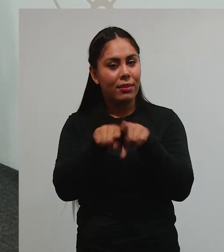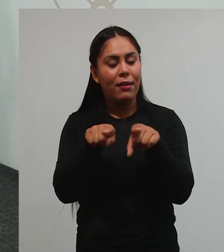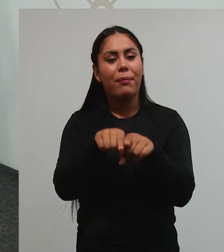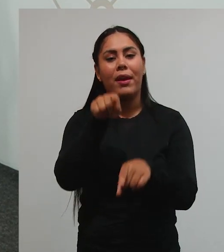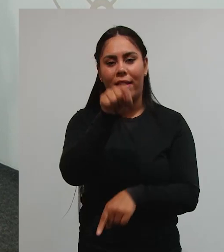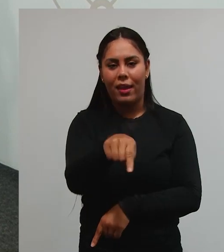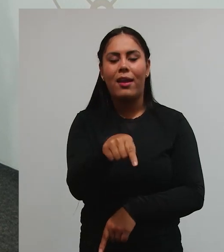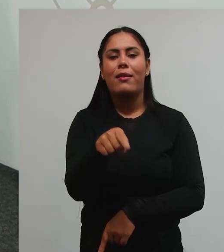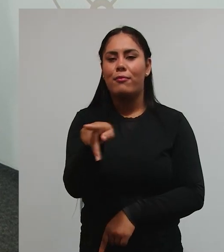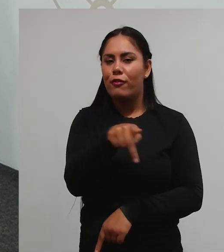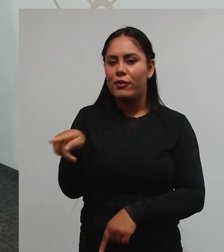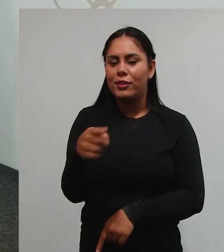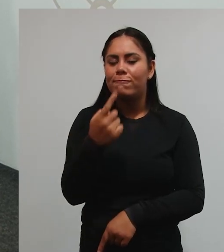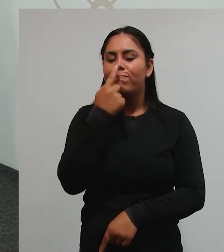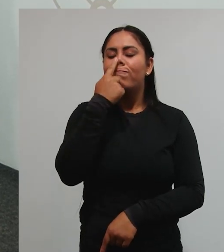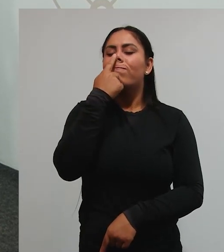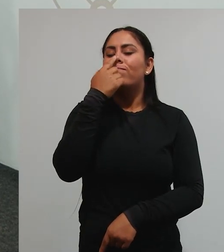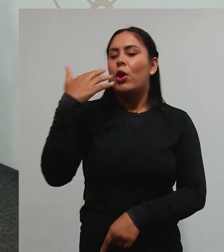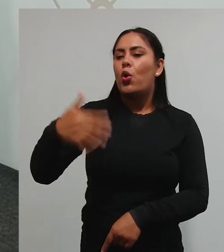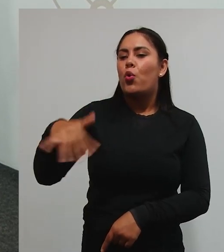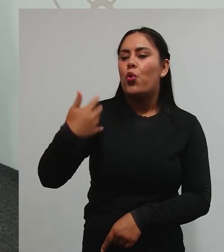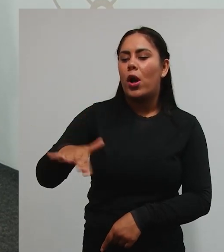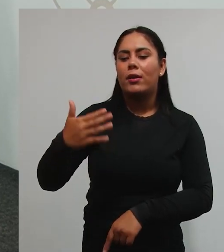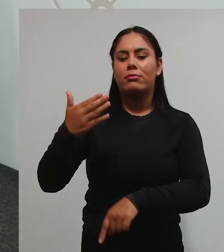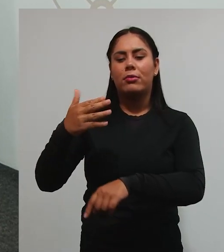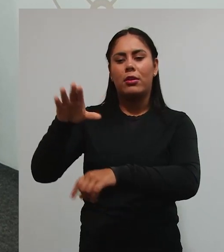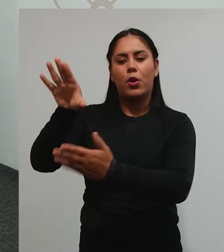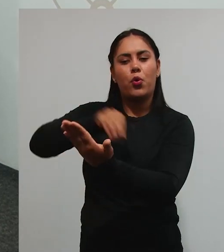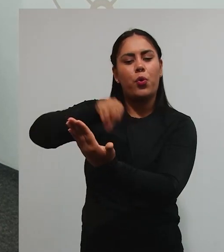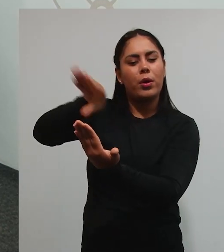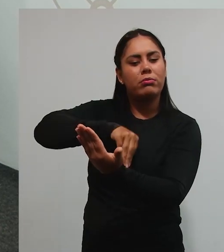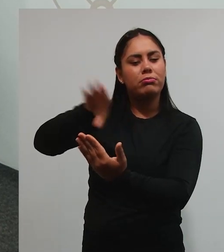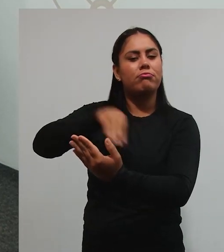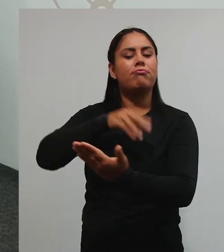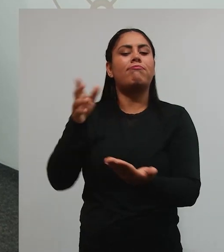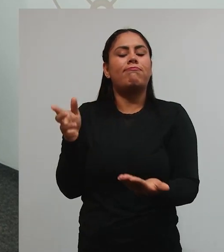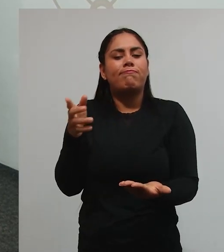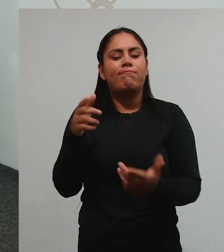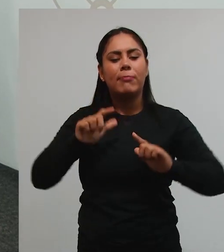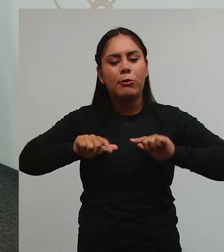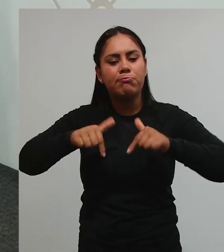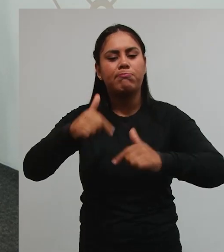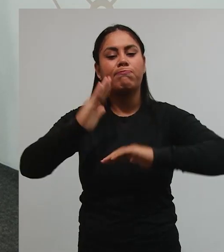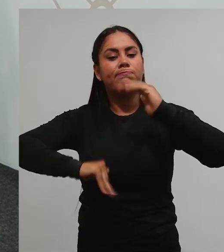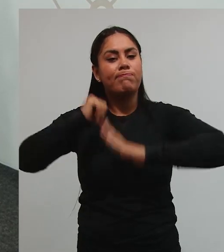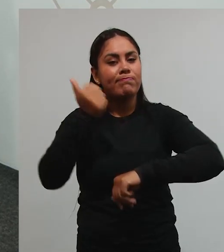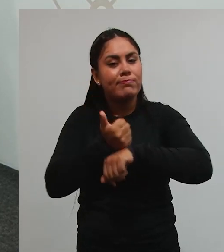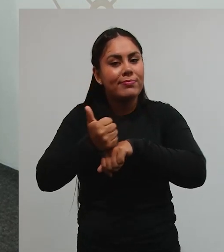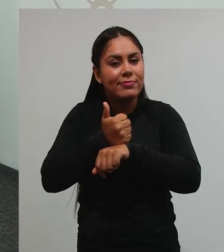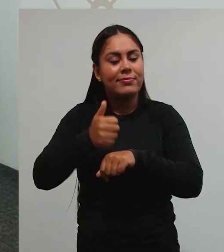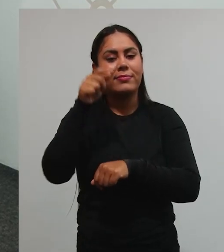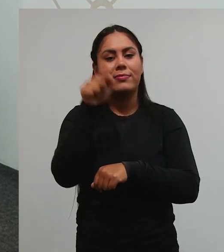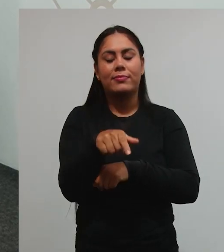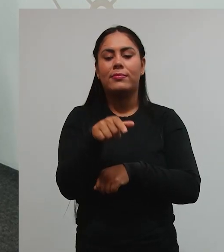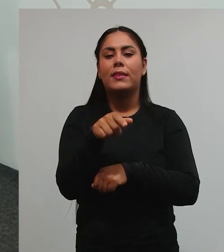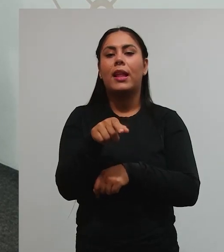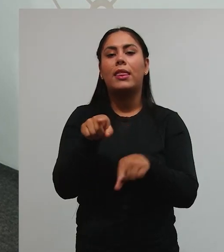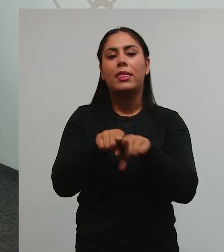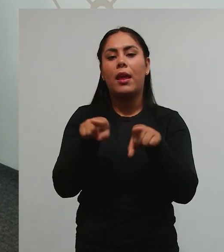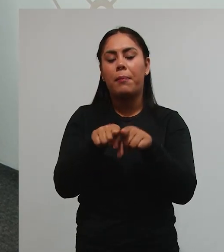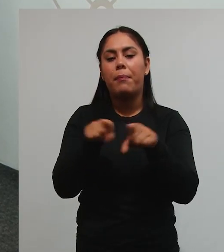para os professores que estão iniciando agora ou que estão entrando na formação de pedagogo,